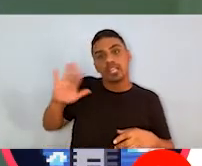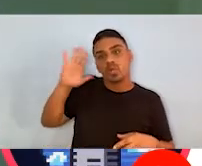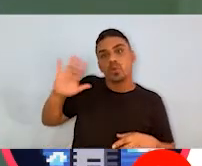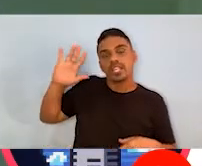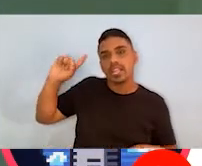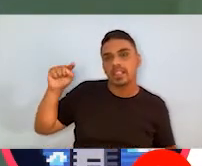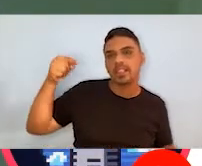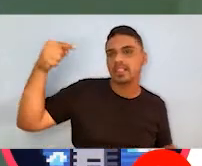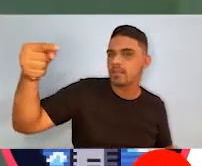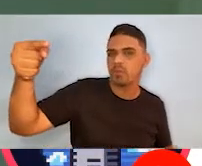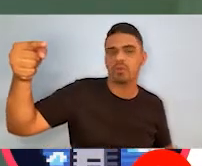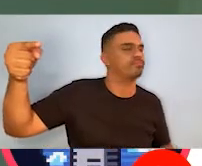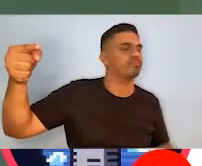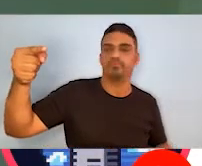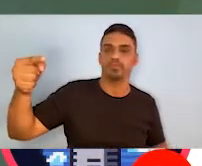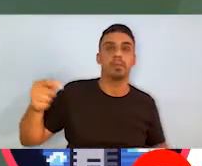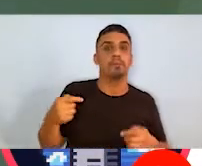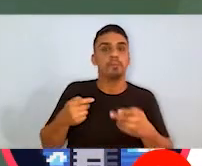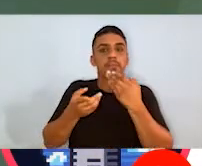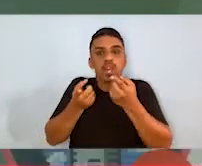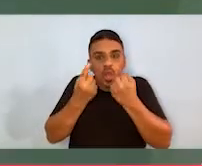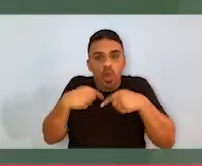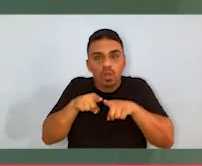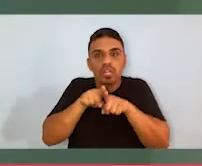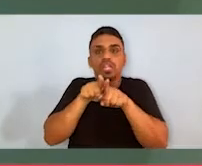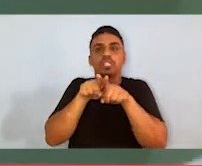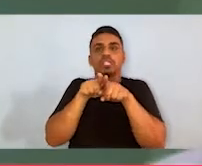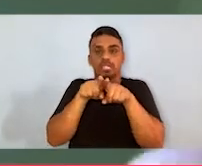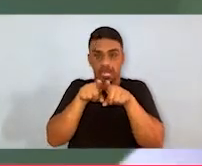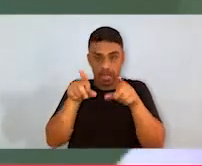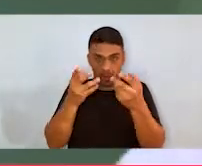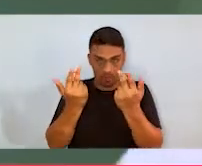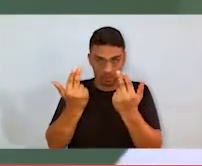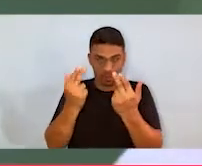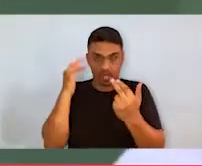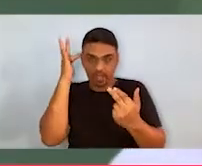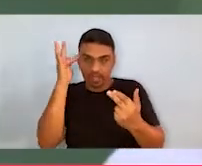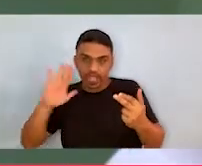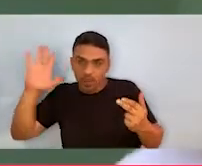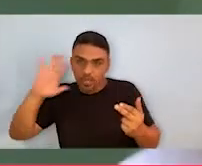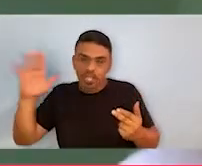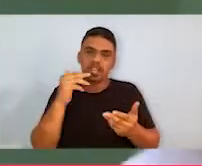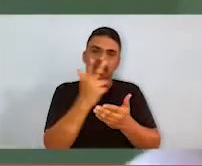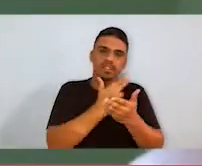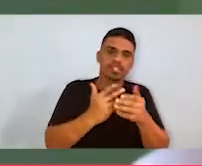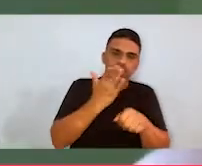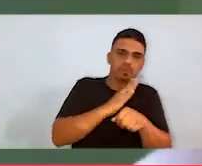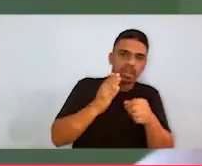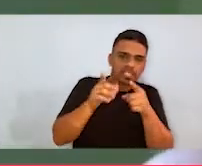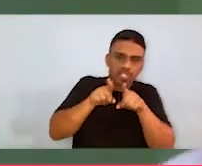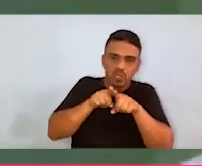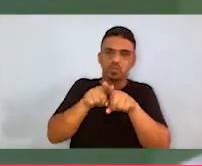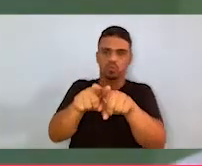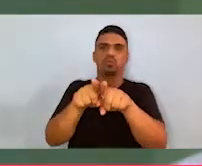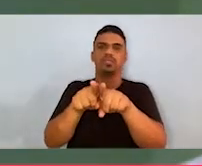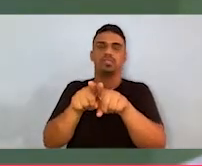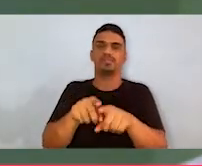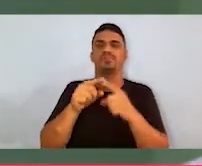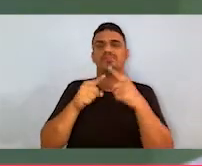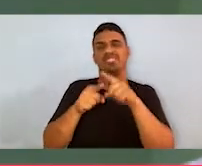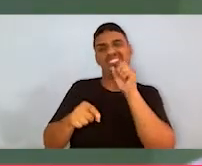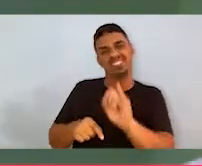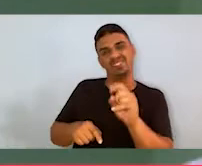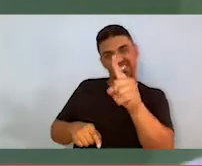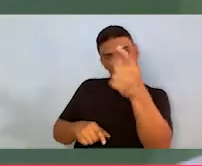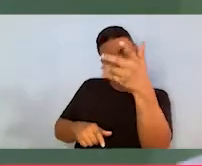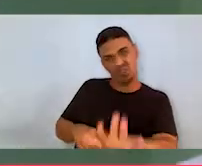Então, assim, ou você faz junto, ou você começa pelos fundamentos de desenho. É que, assim, é legal fazer junto, porque se você não vai aprender desenho